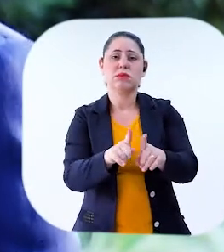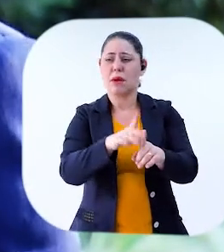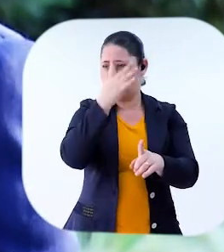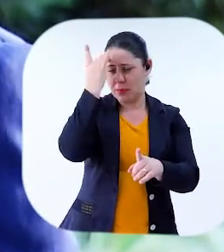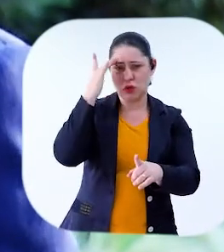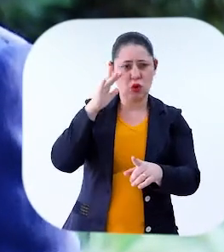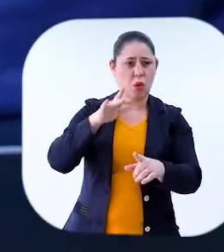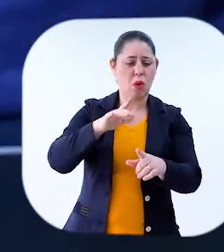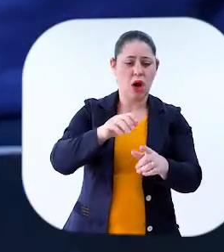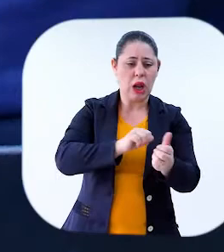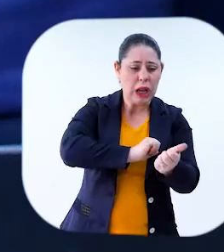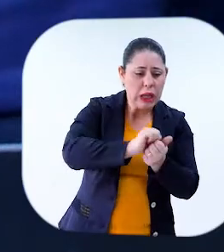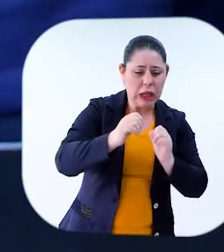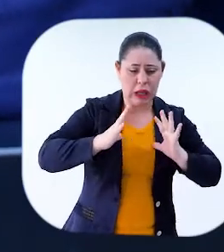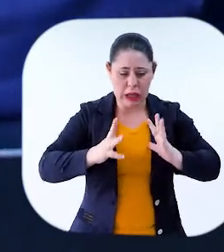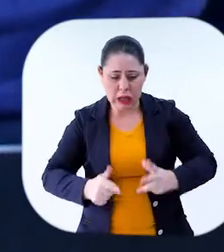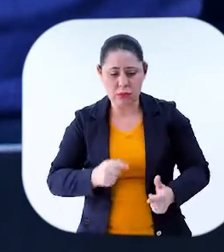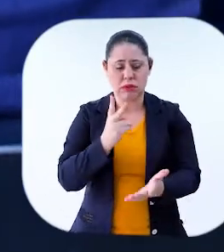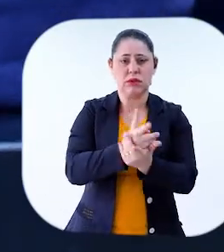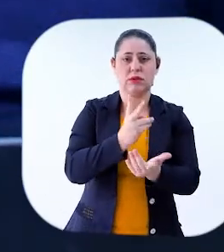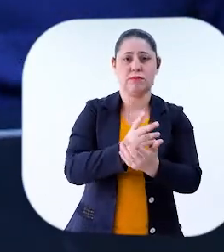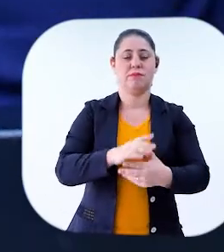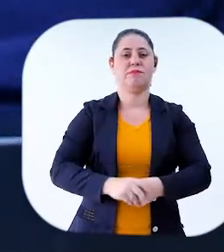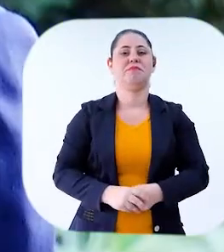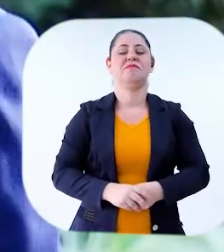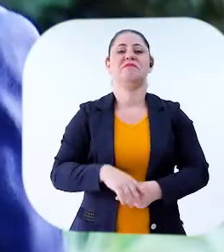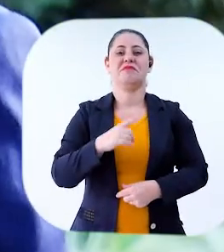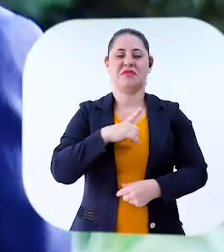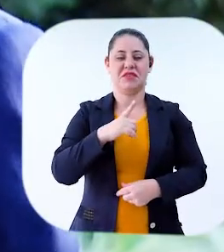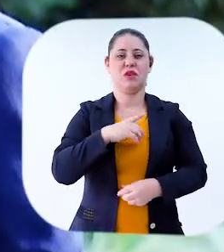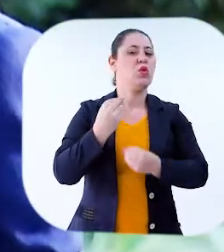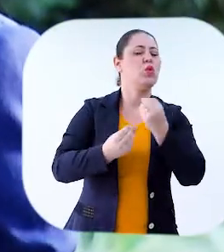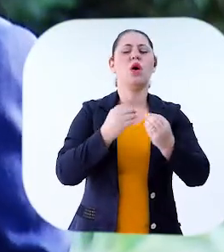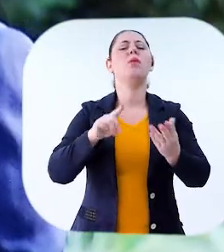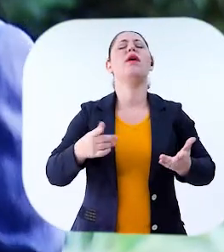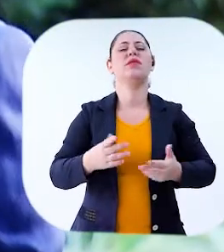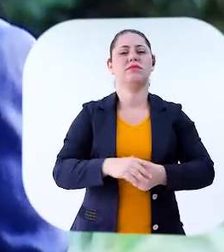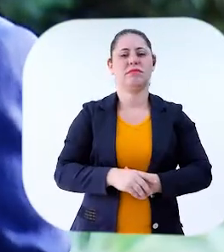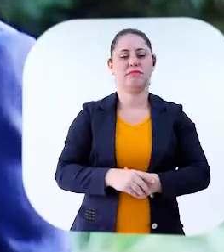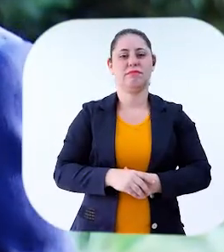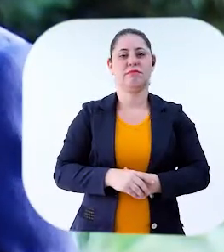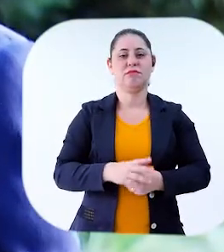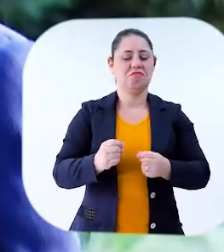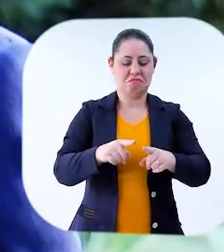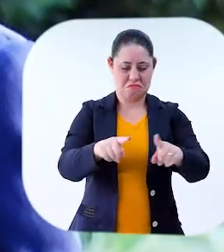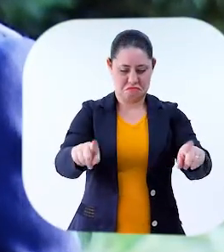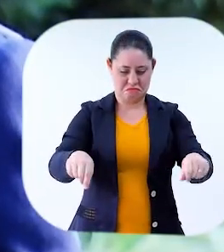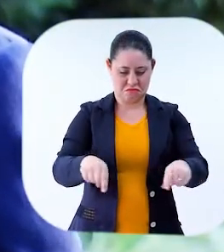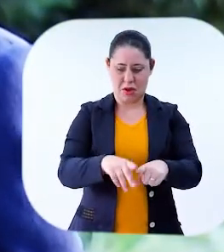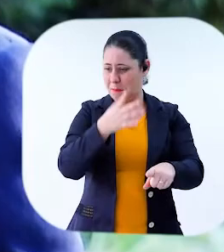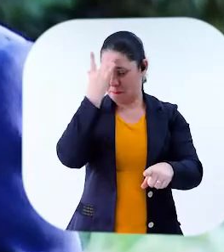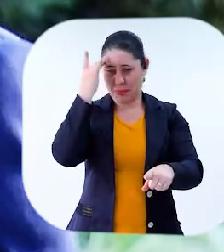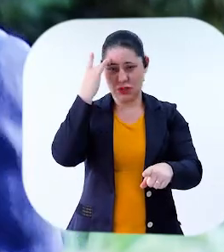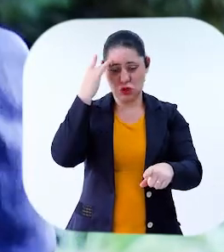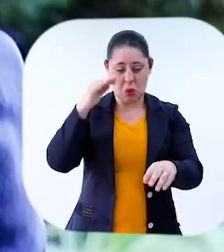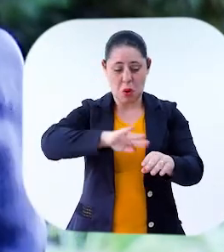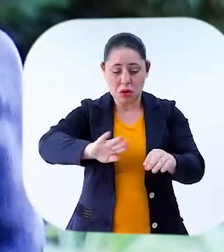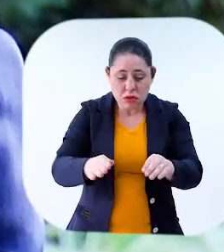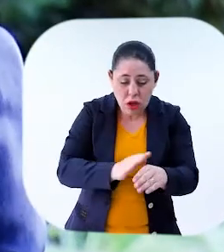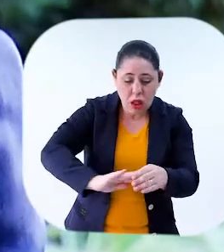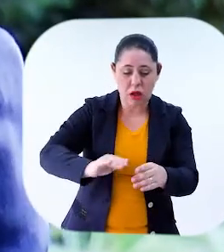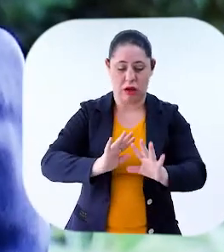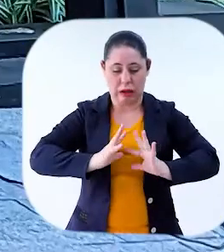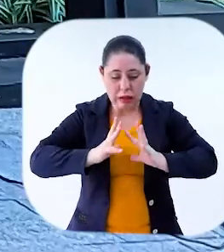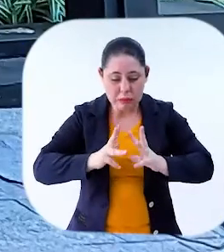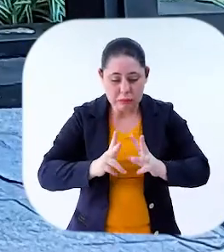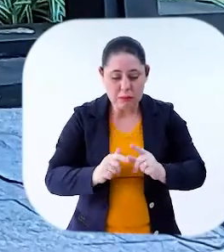que vai ter alguém fazendo a limpeza? Tem que ter um do lado da urna, isso aí é sagrado. Exatamente, como é que vai ser essa questão da urna lá, se vai ter alguém passando um